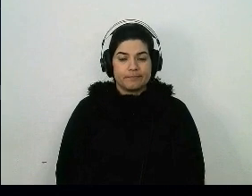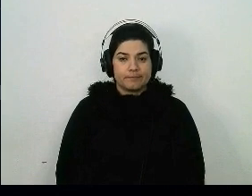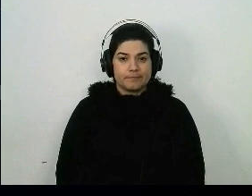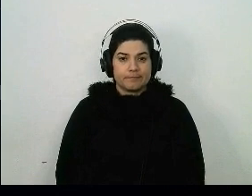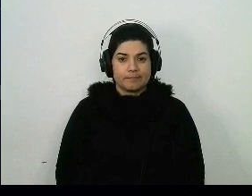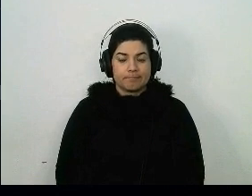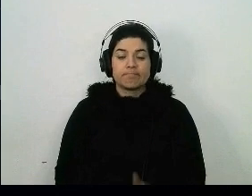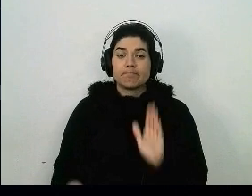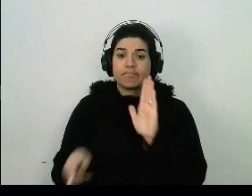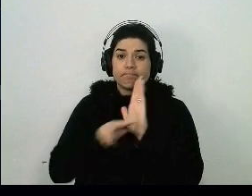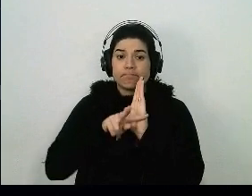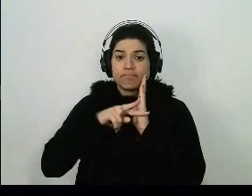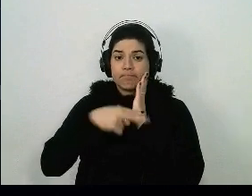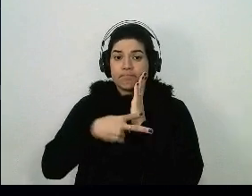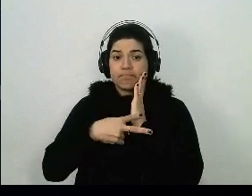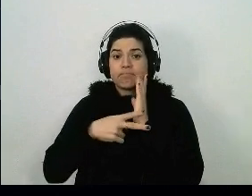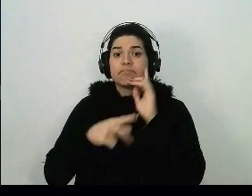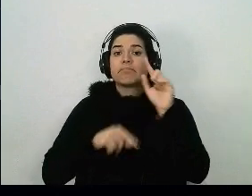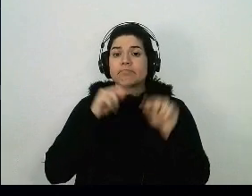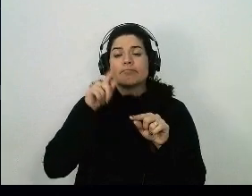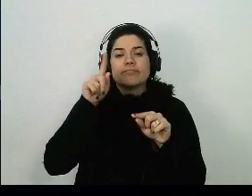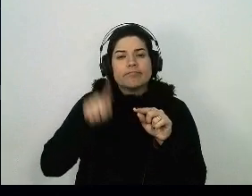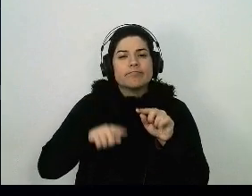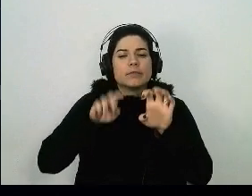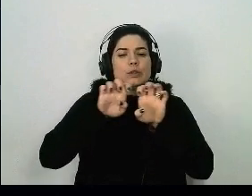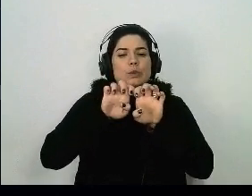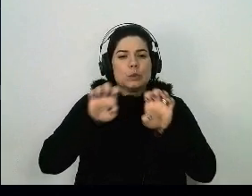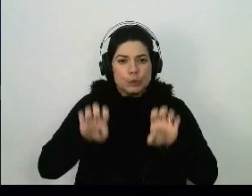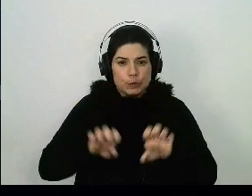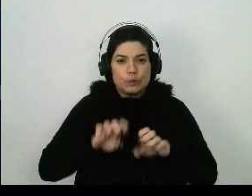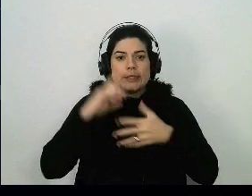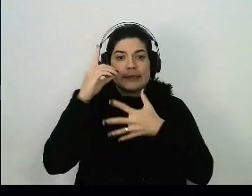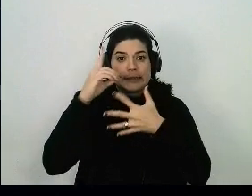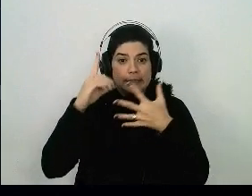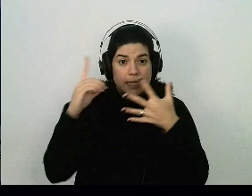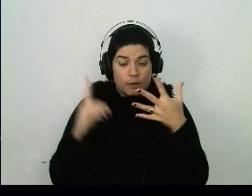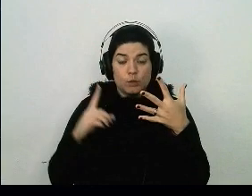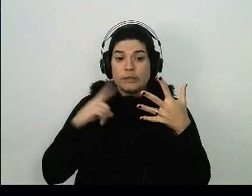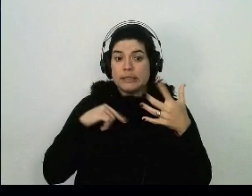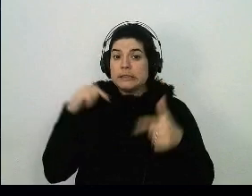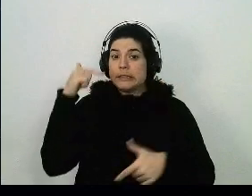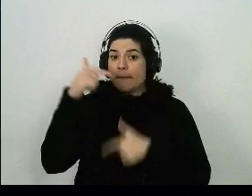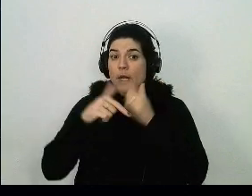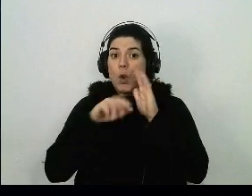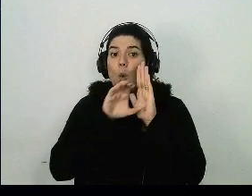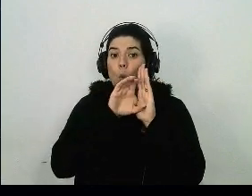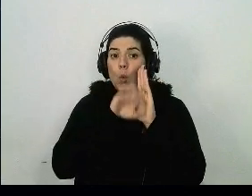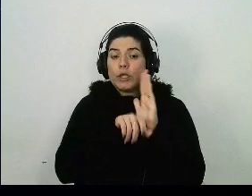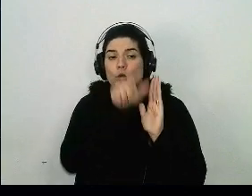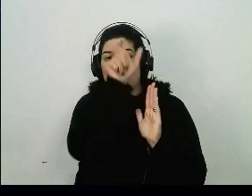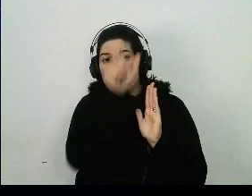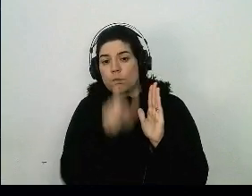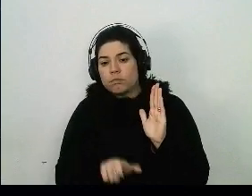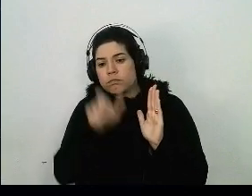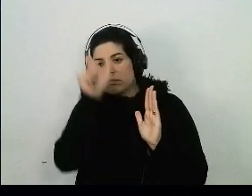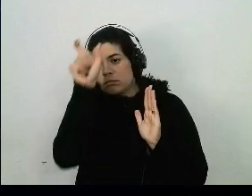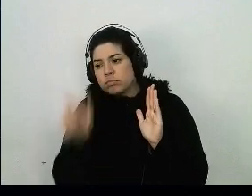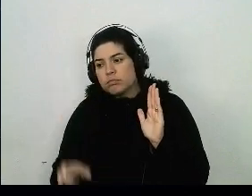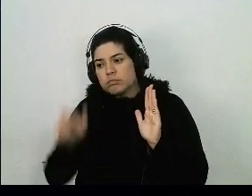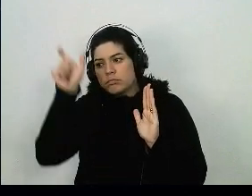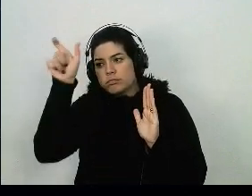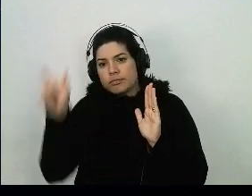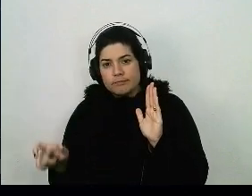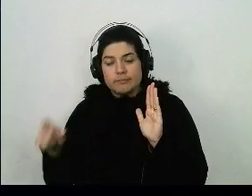Blockchain é um tipo de estrutura de dados que ele trabalha com o conceito de blocos. Nesse blocos